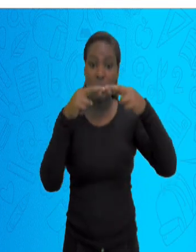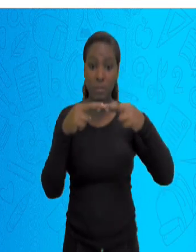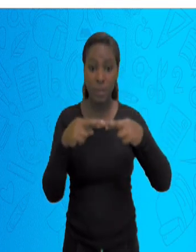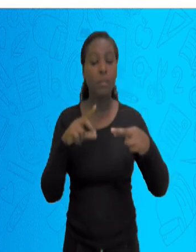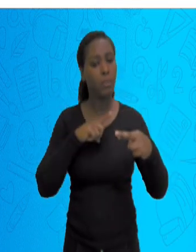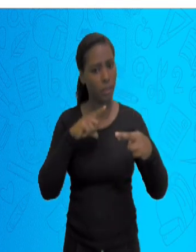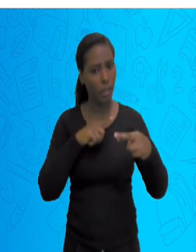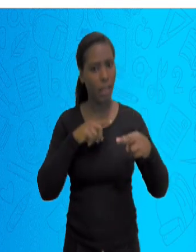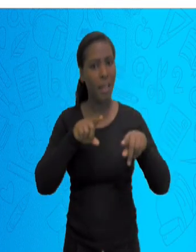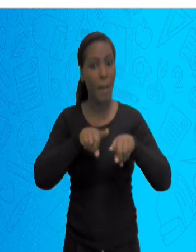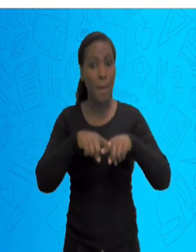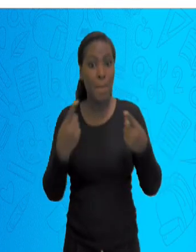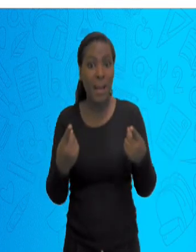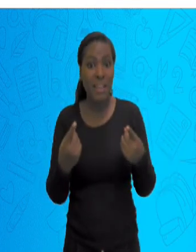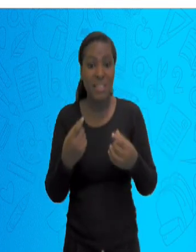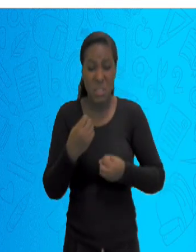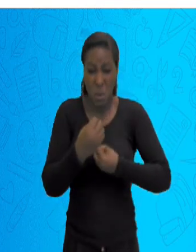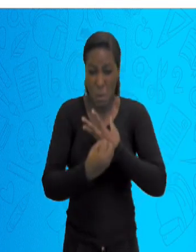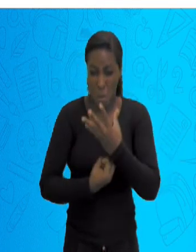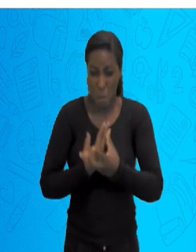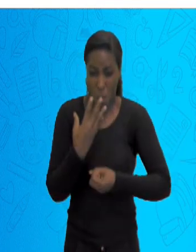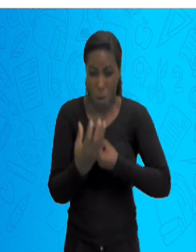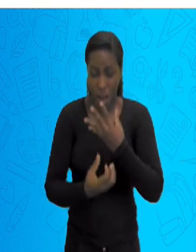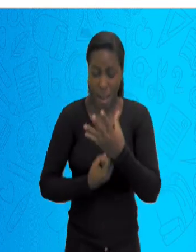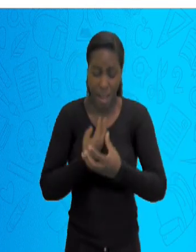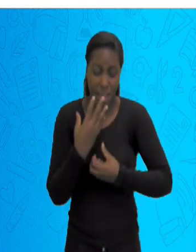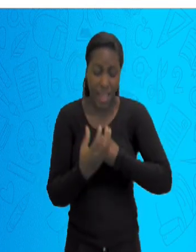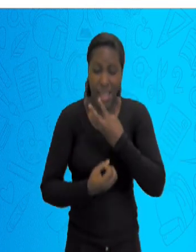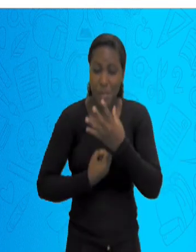rimas. Ele pode ter ou não.